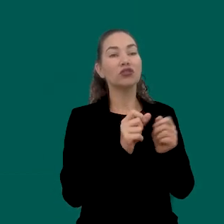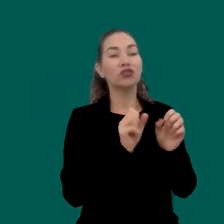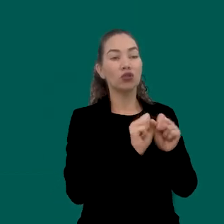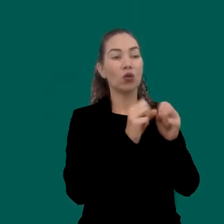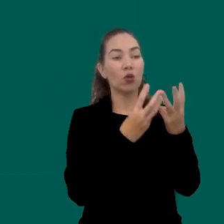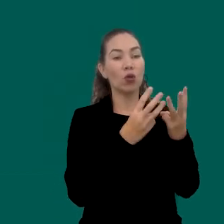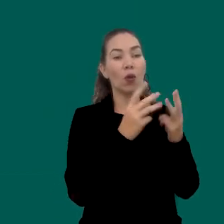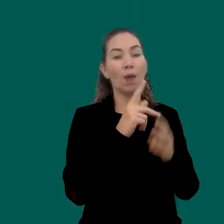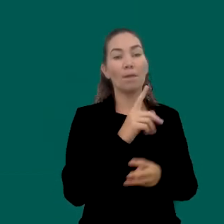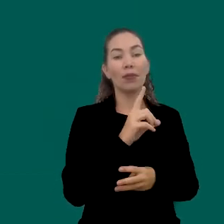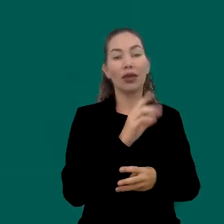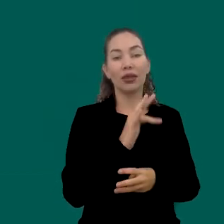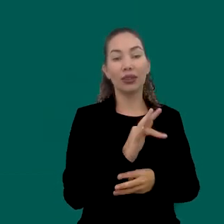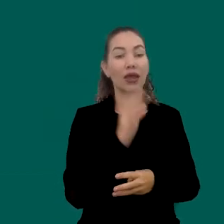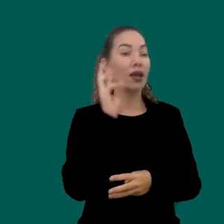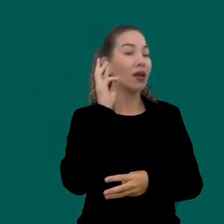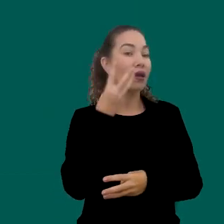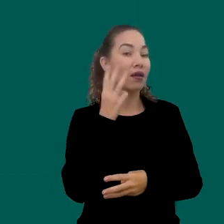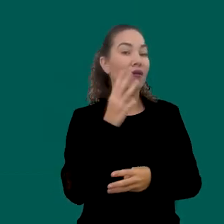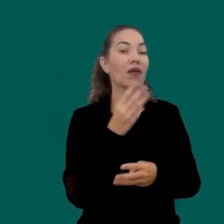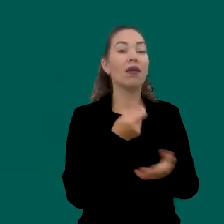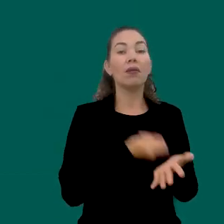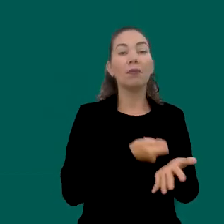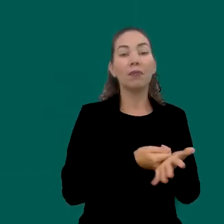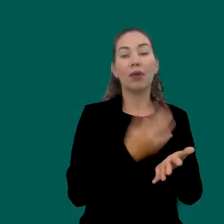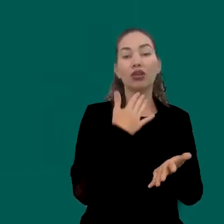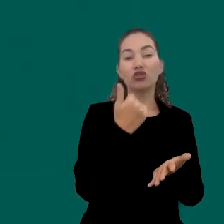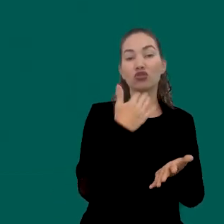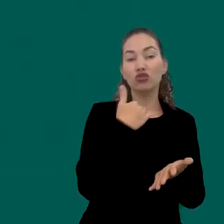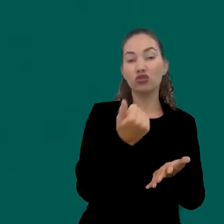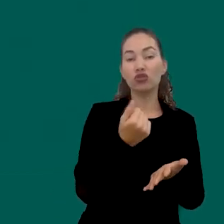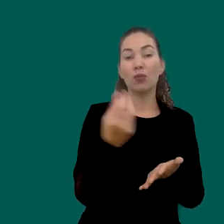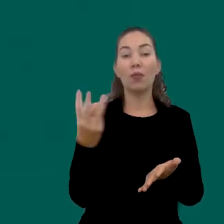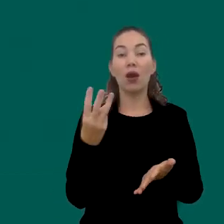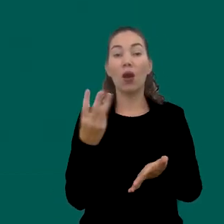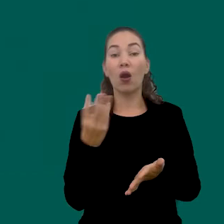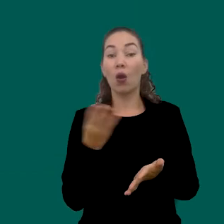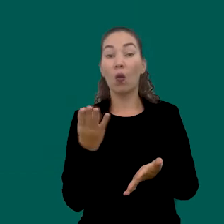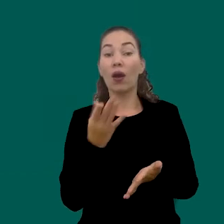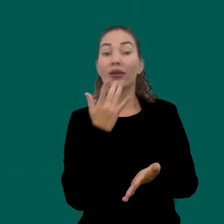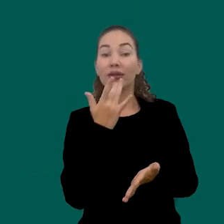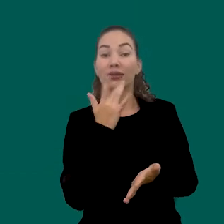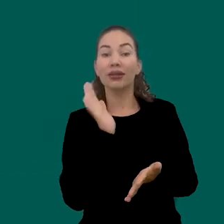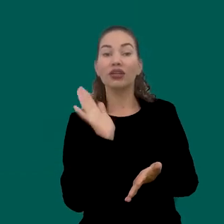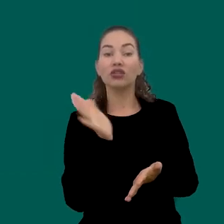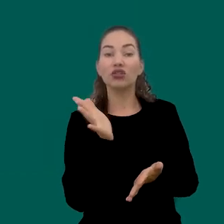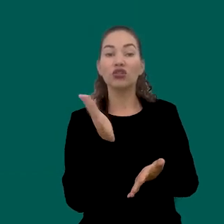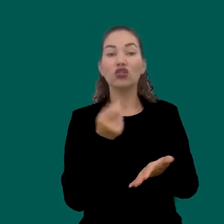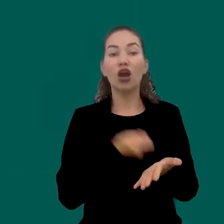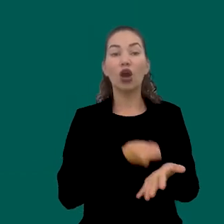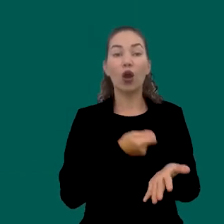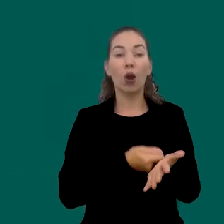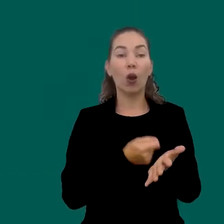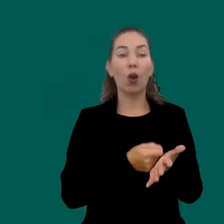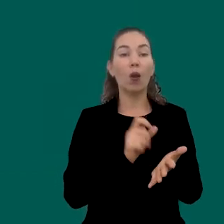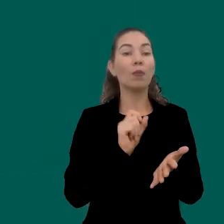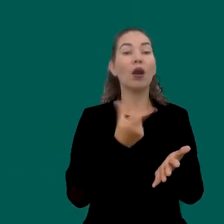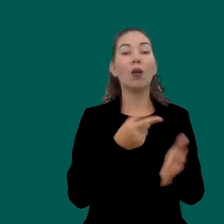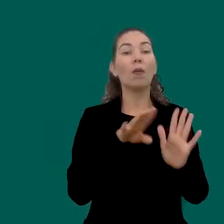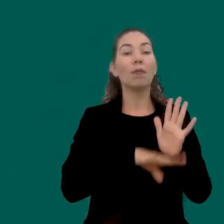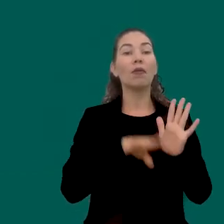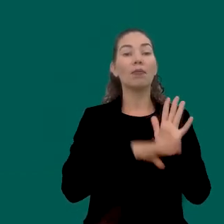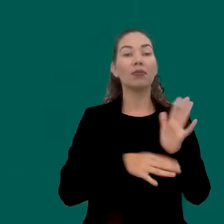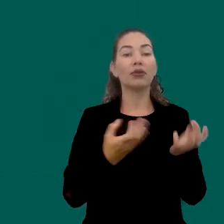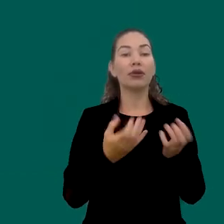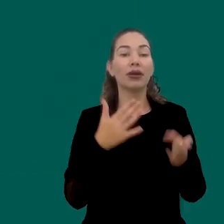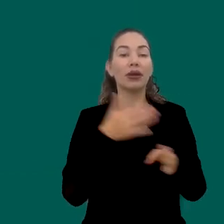via PDF para eles no WhatsApp, eles ficam bravos. Eles começam na quarta-feira de tarde, eles já começam a te cobrar. Eles querem entrar